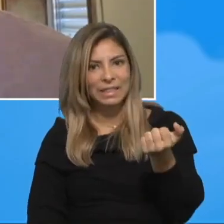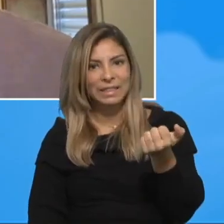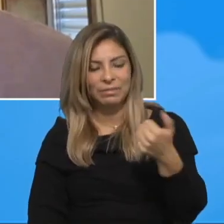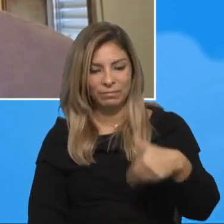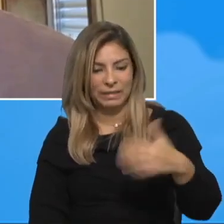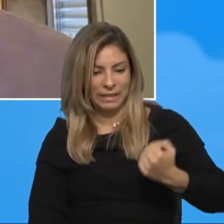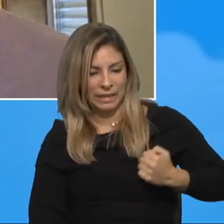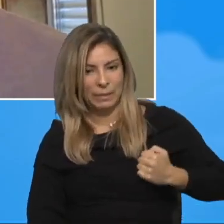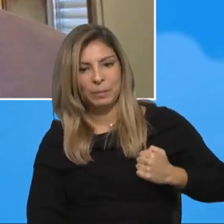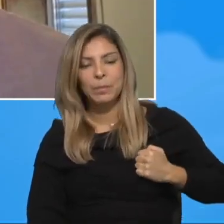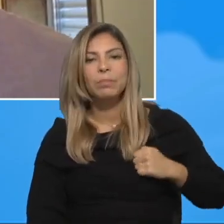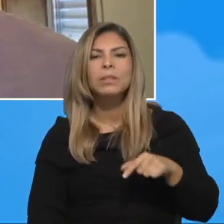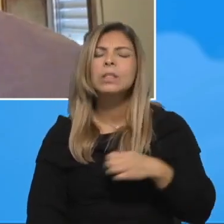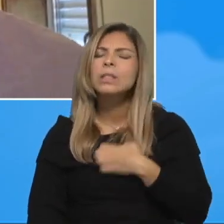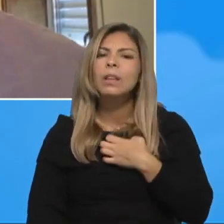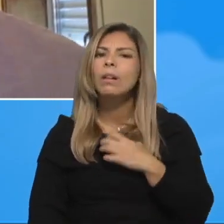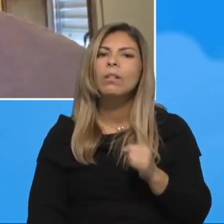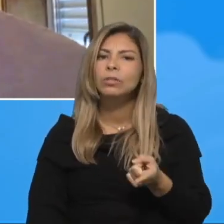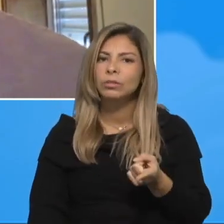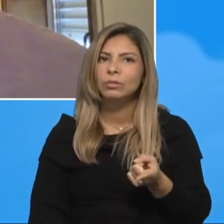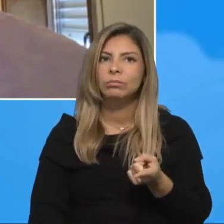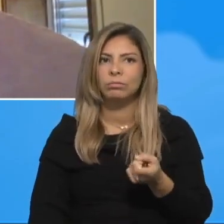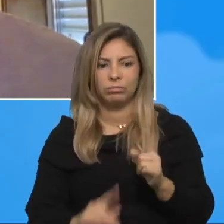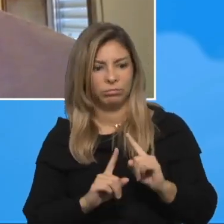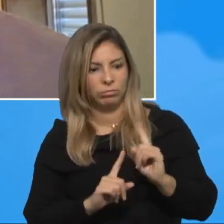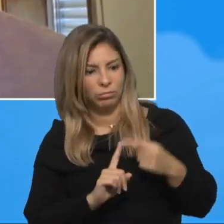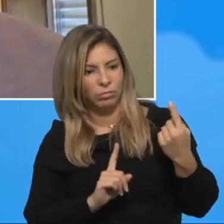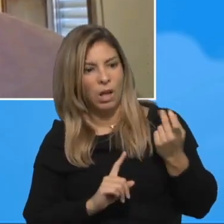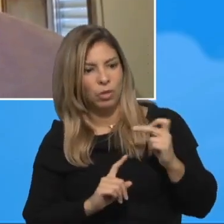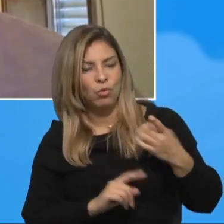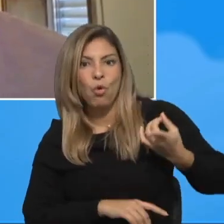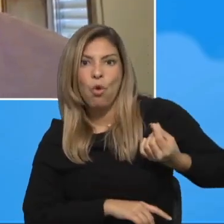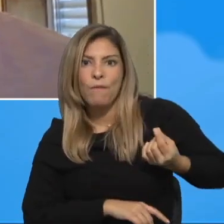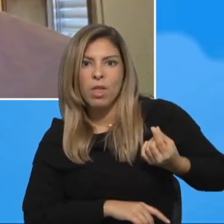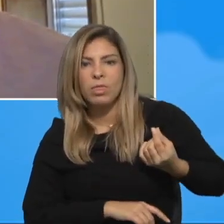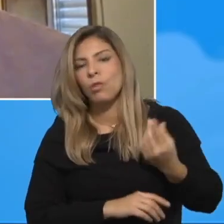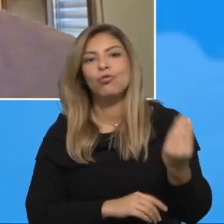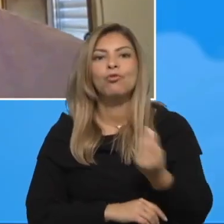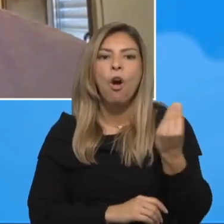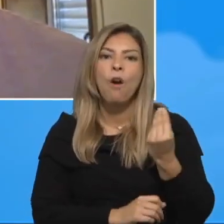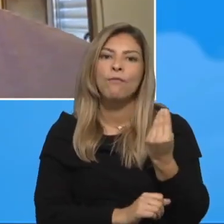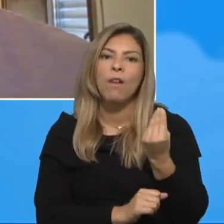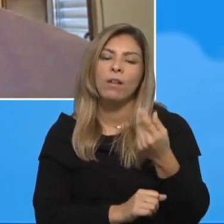sábado. Que significado tem assinalar 90 anos da Juventude Operária Católica em Portugal?